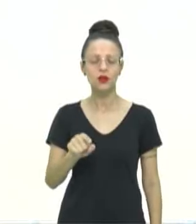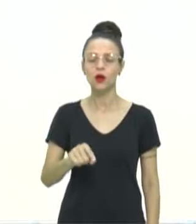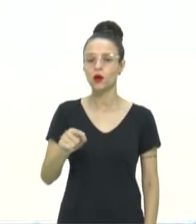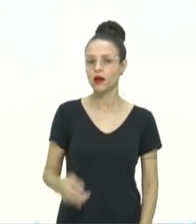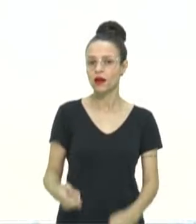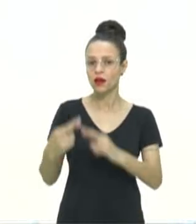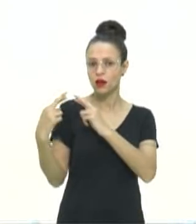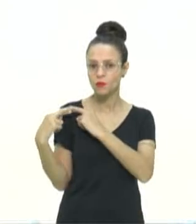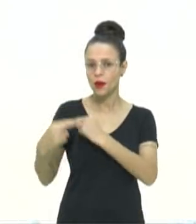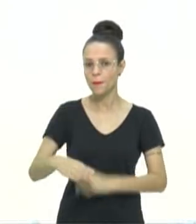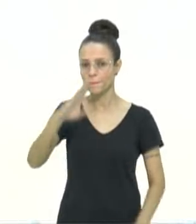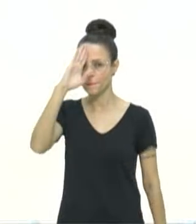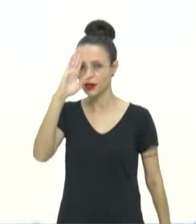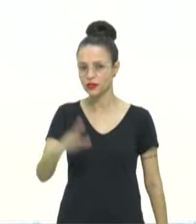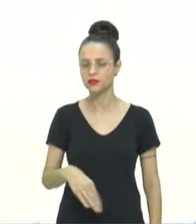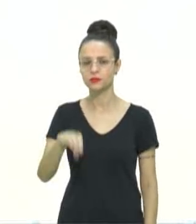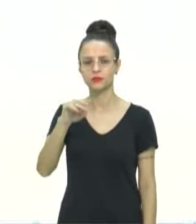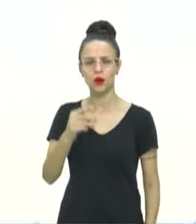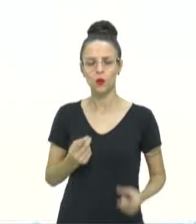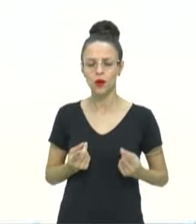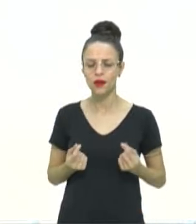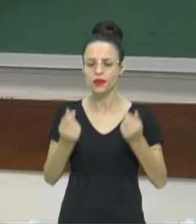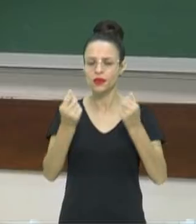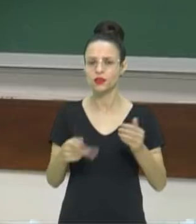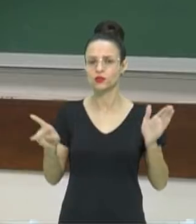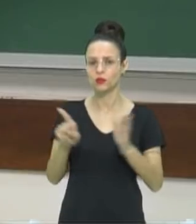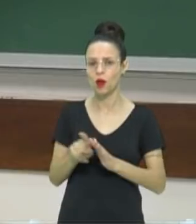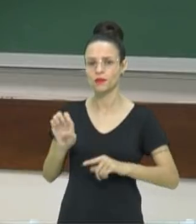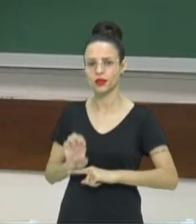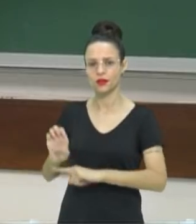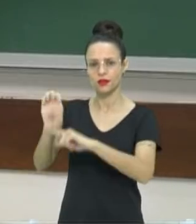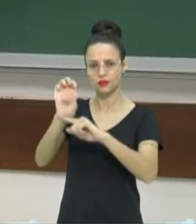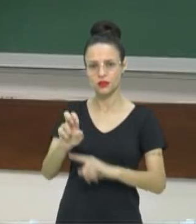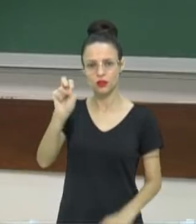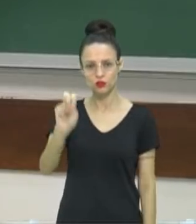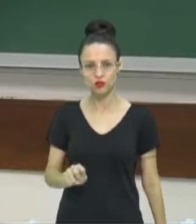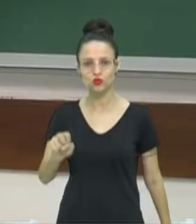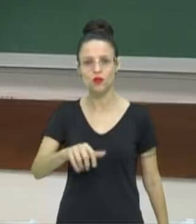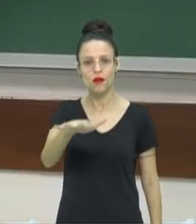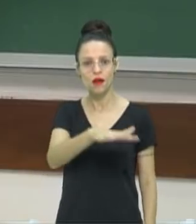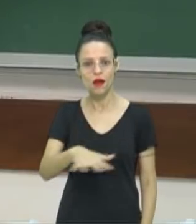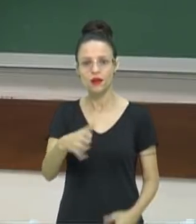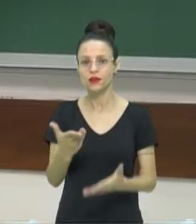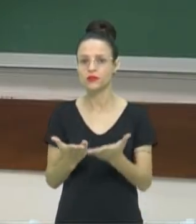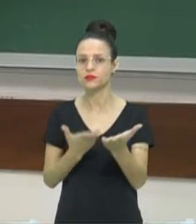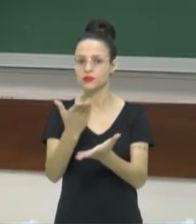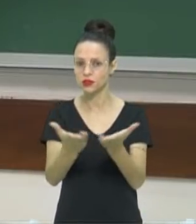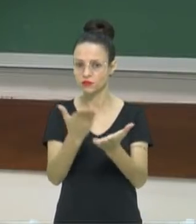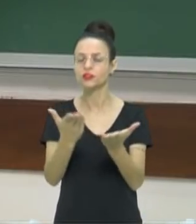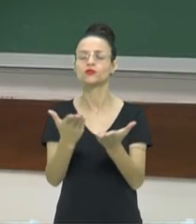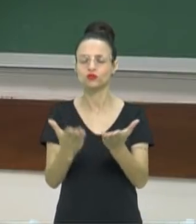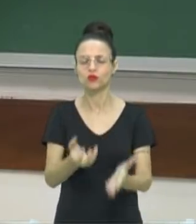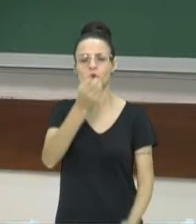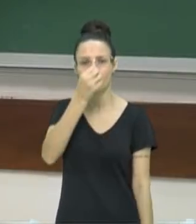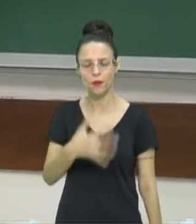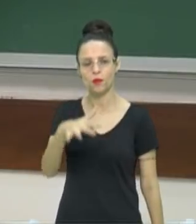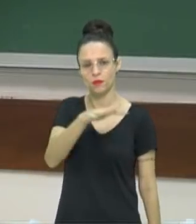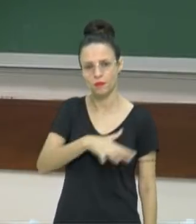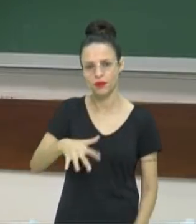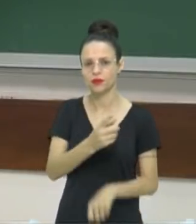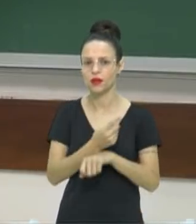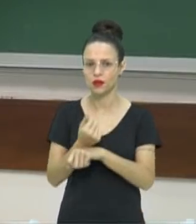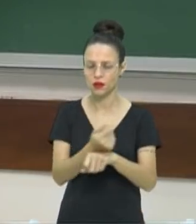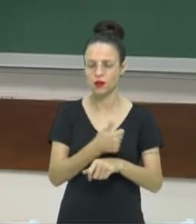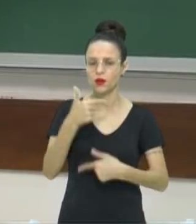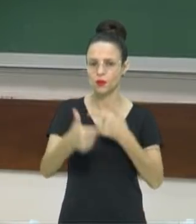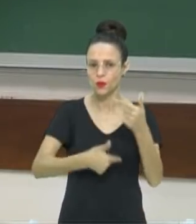maior parte das riquezas dos estados sulistas. Então, o setor de serviços contribui significativamente ali para